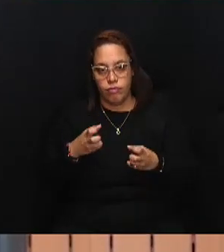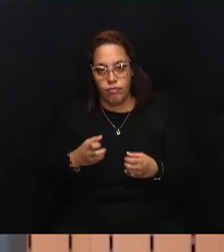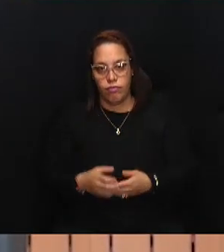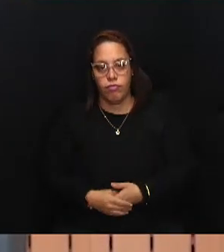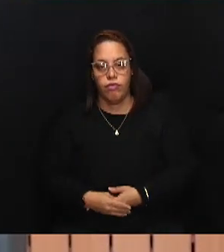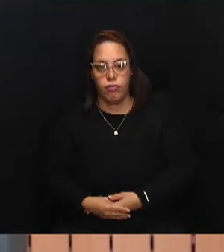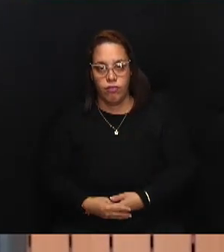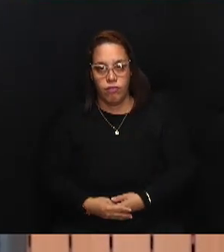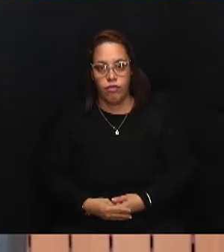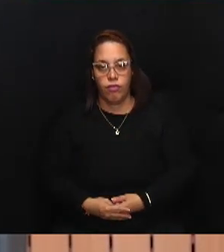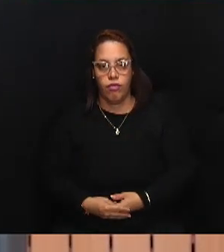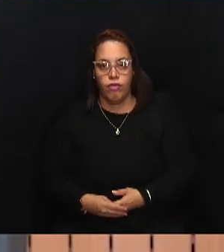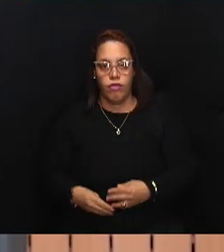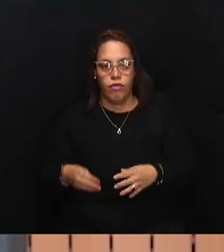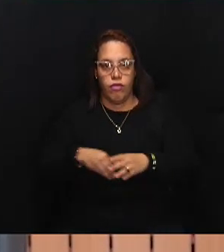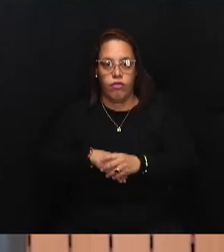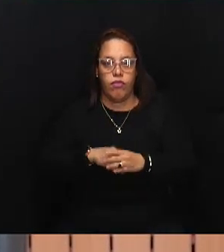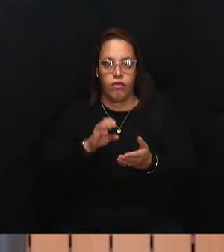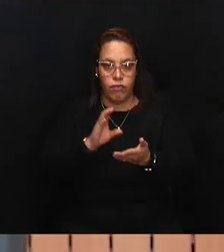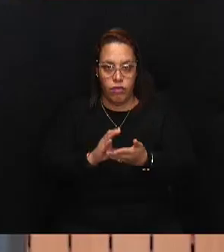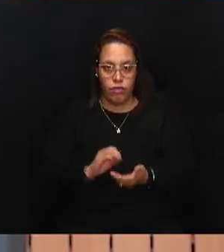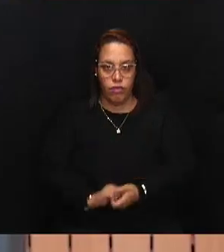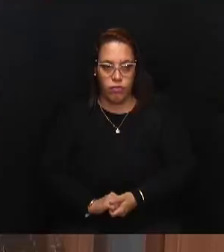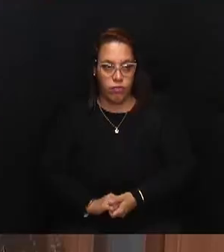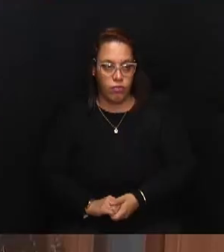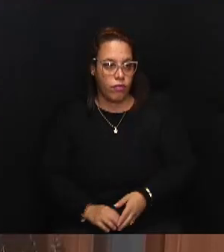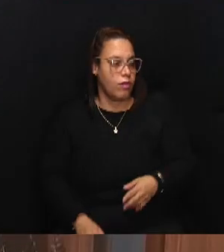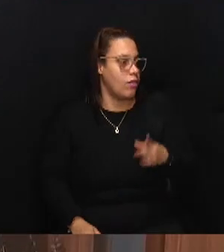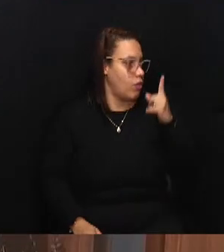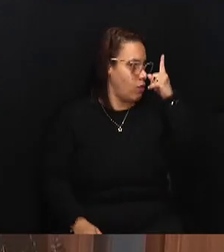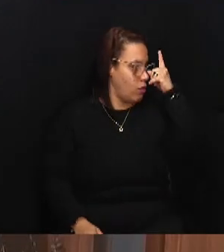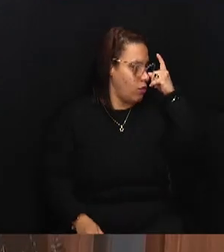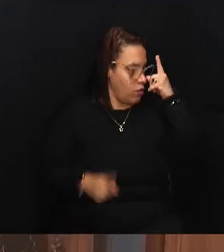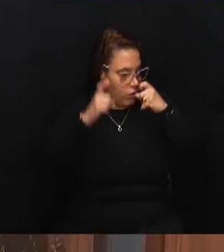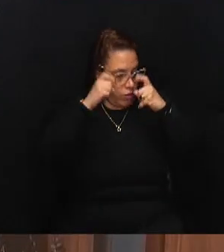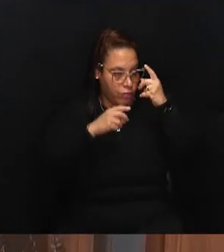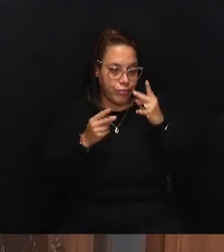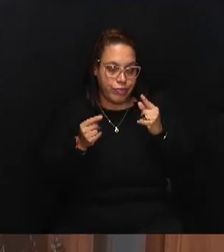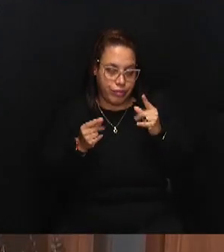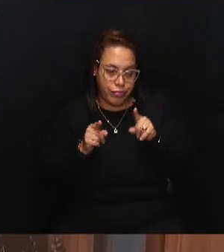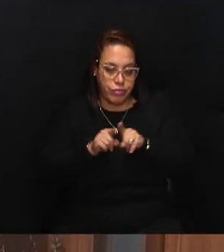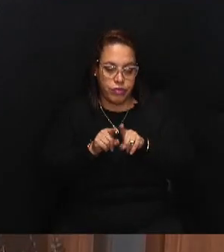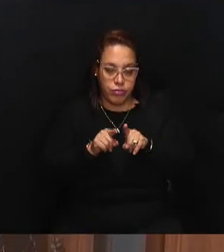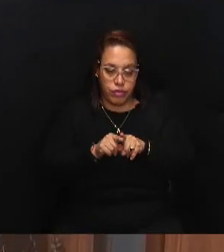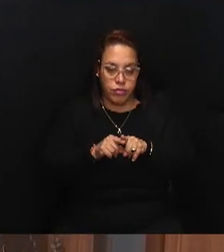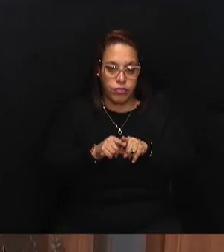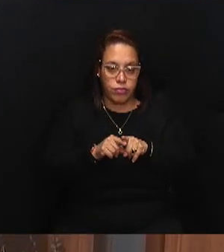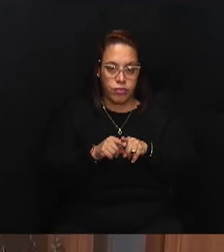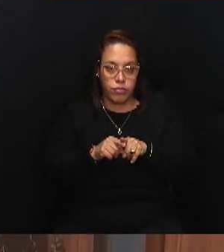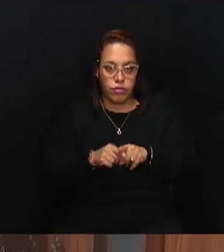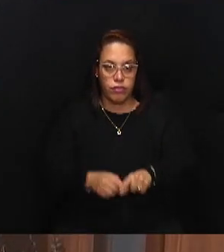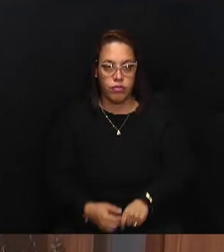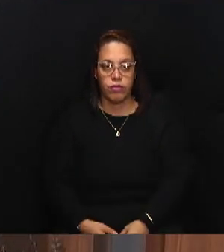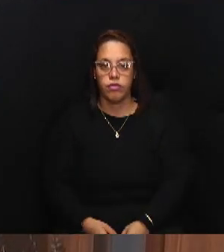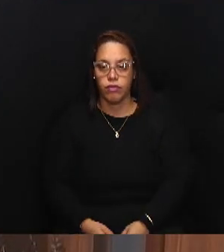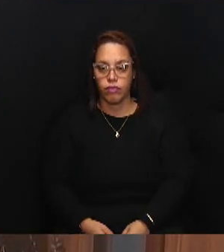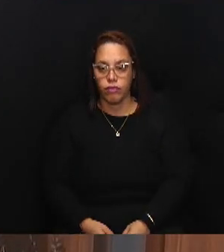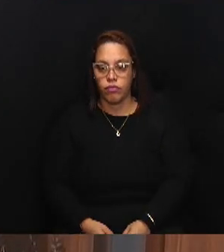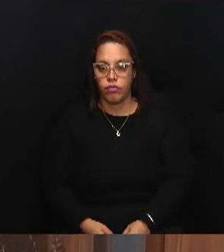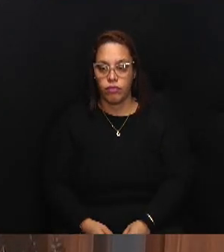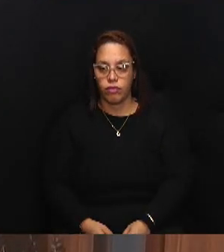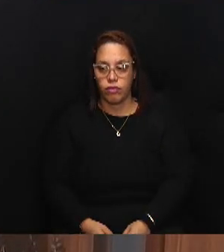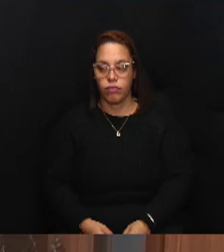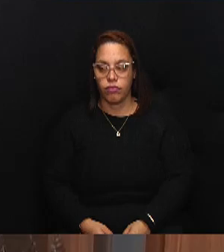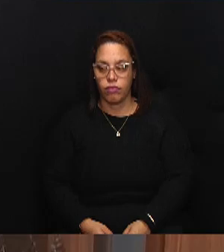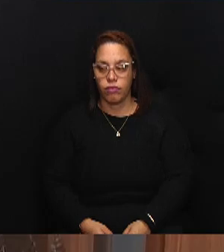de maior dentro do Conselho. Violência econômica também? A violência econômica... Começa na violência econômica. Não, a gente